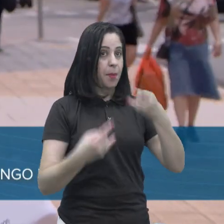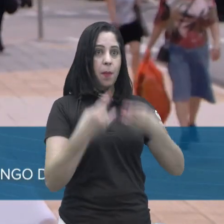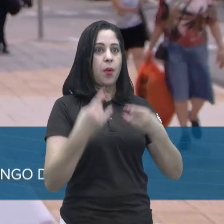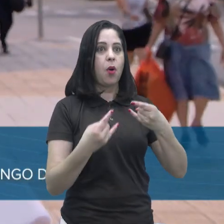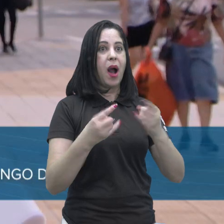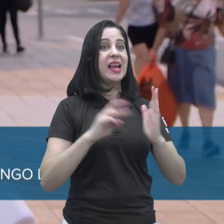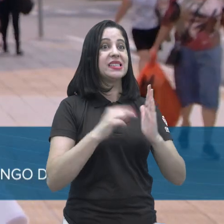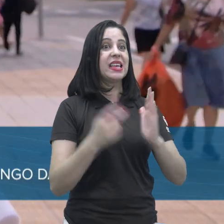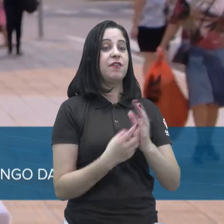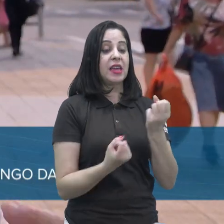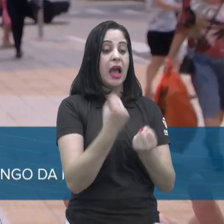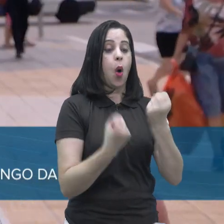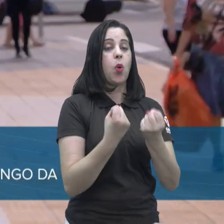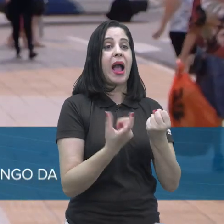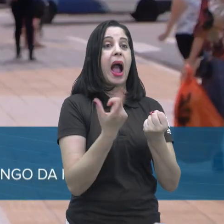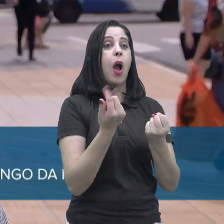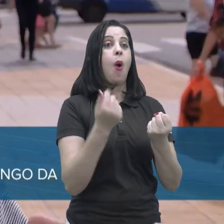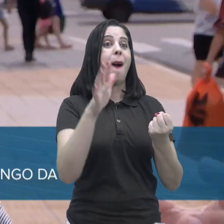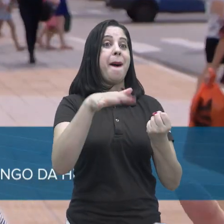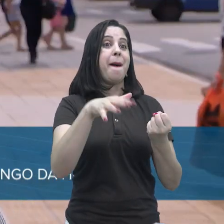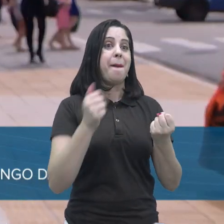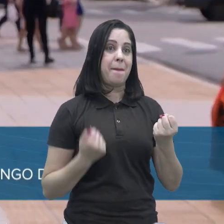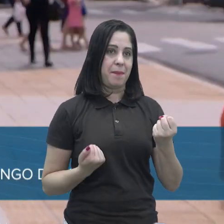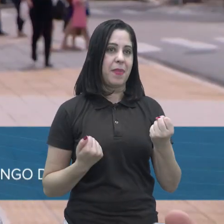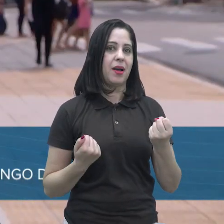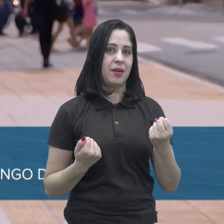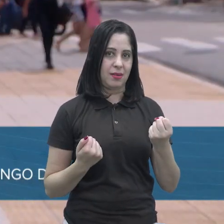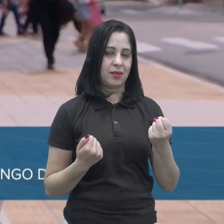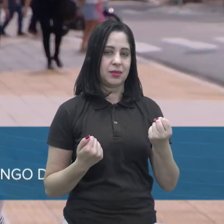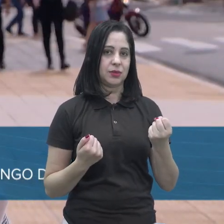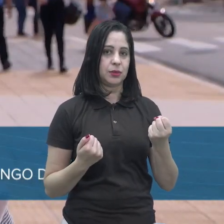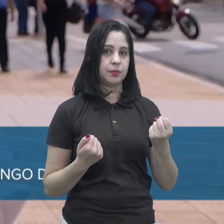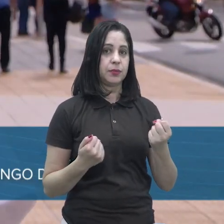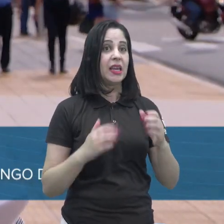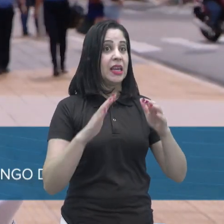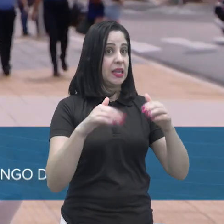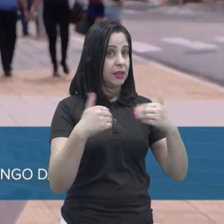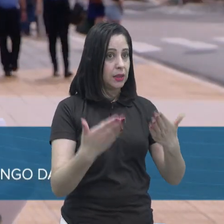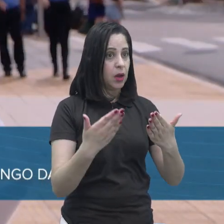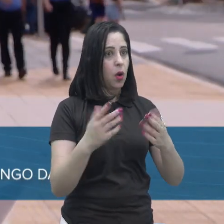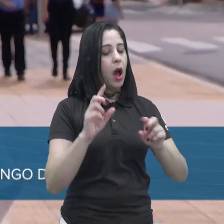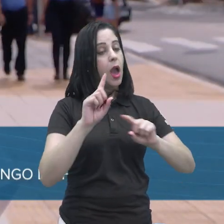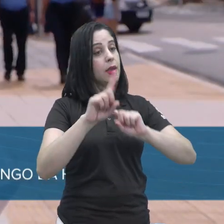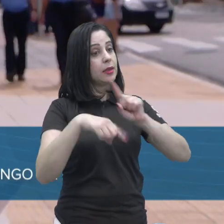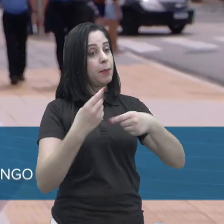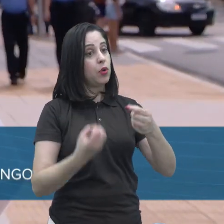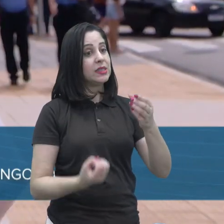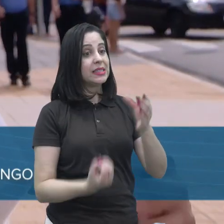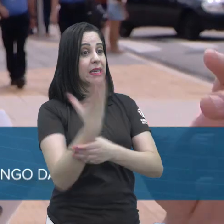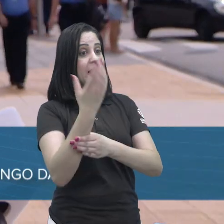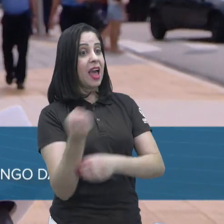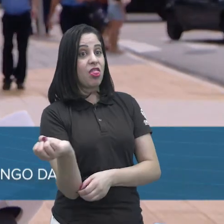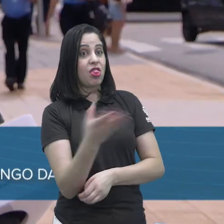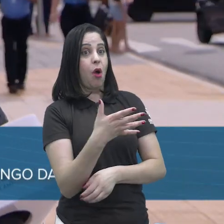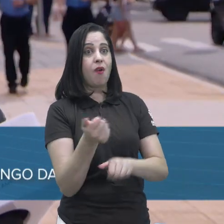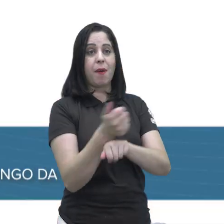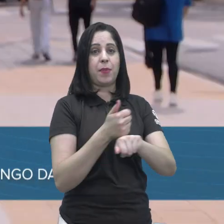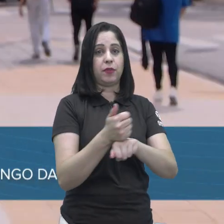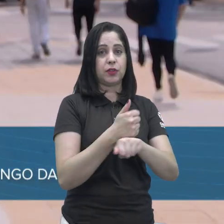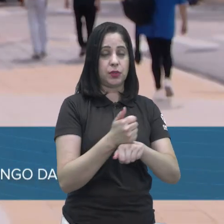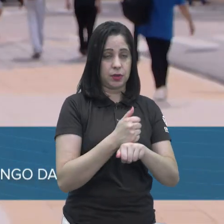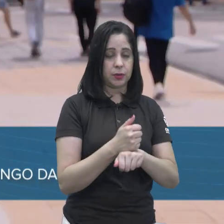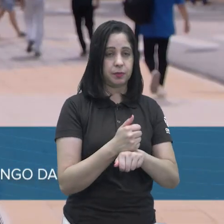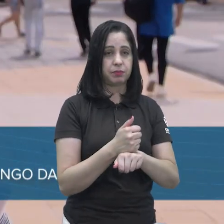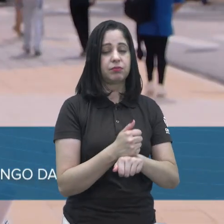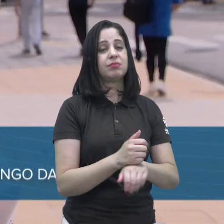de questão de processo histórico, ela faz com que as profissões apareçam e desapareçam. Se